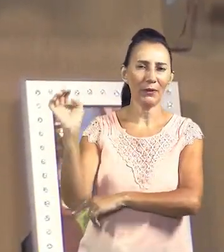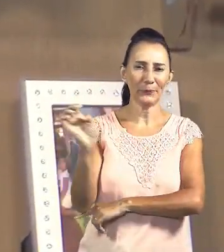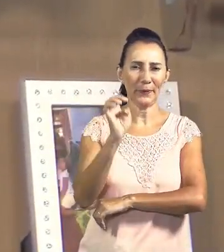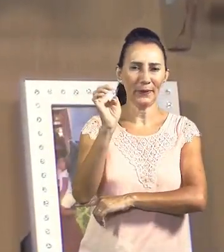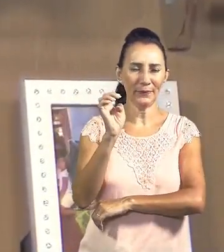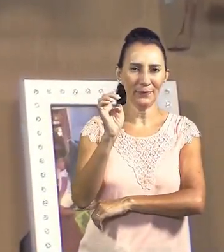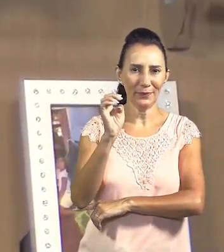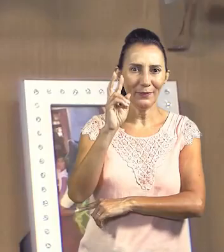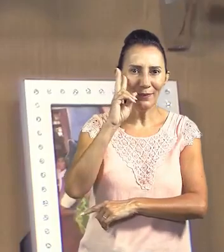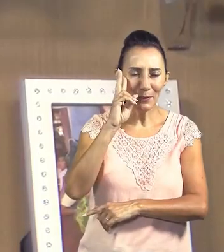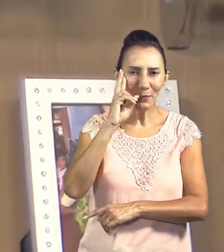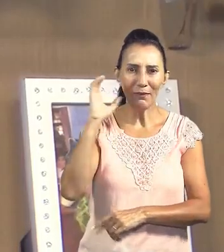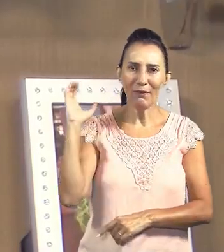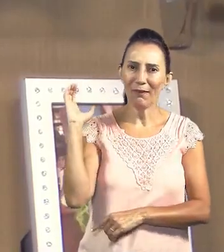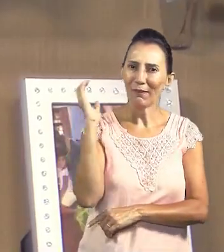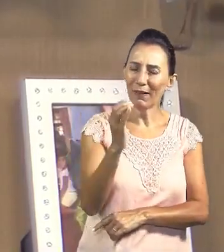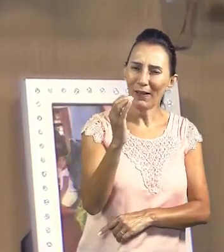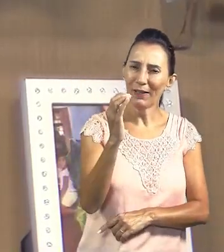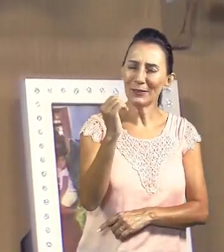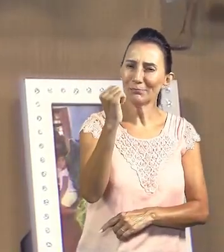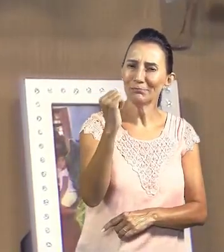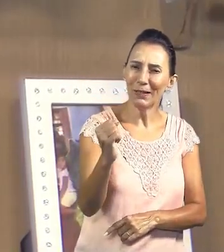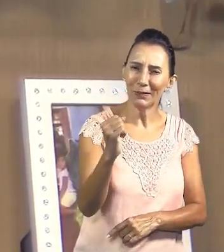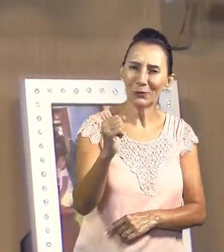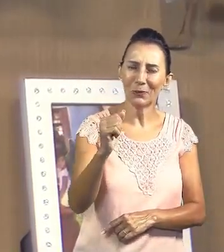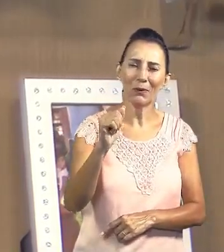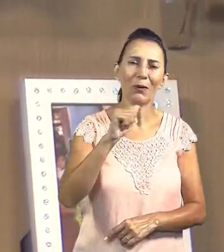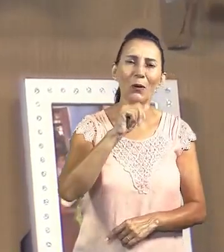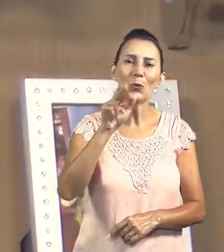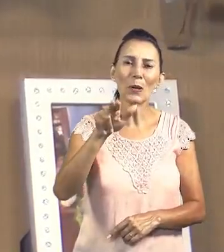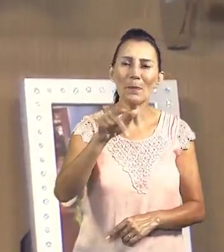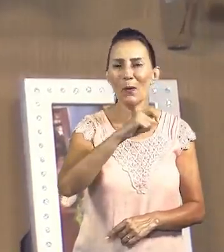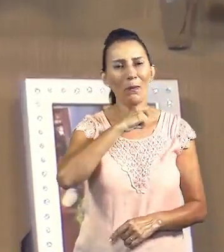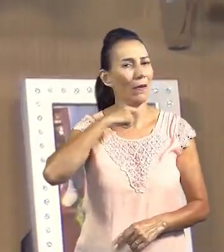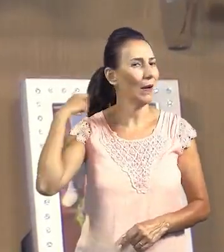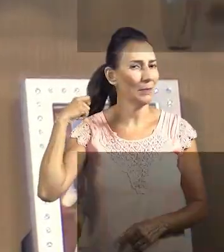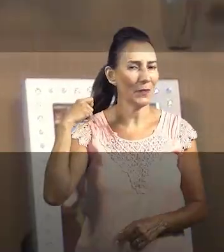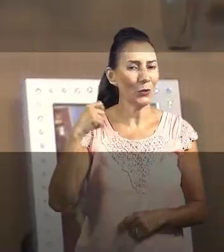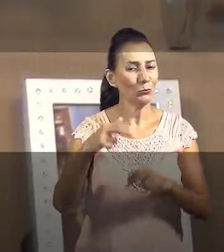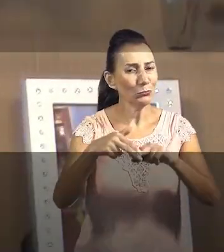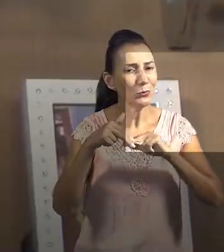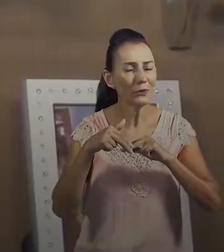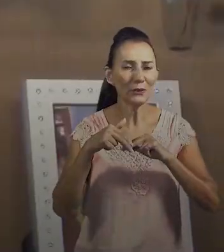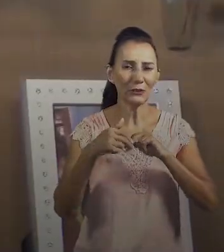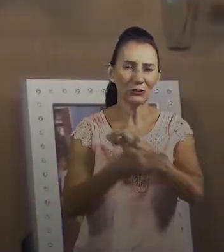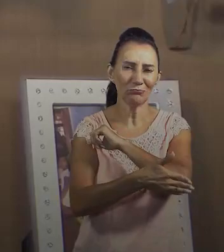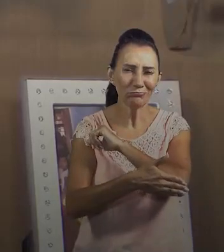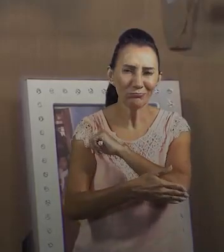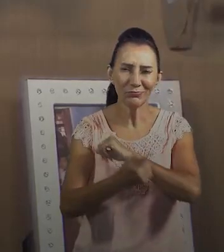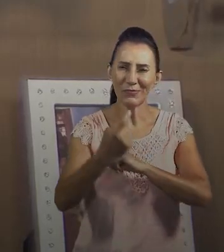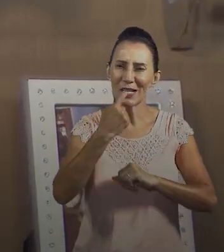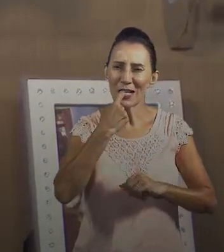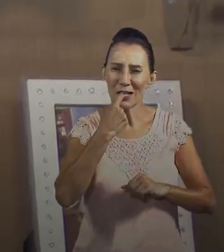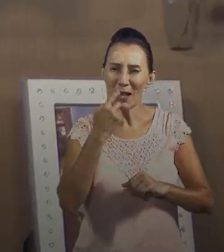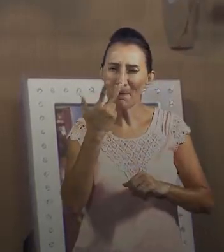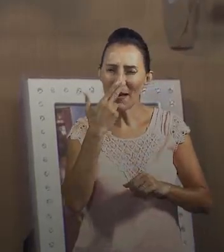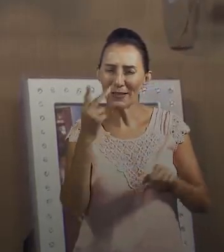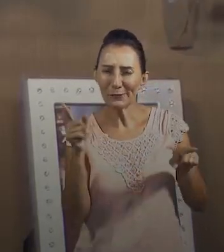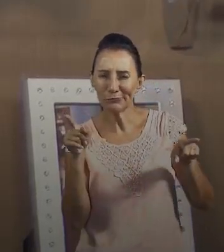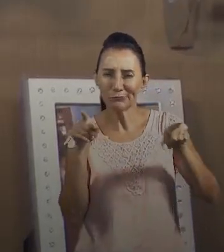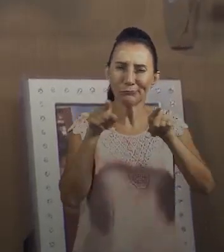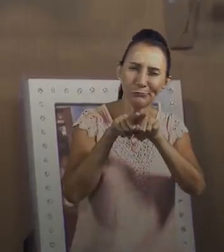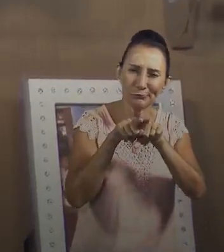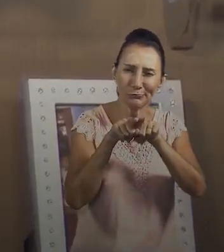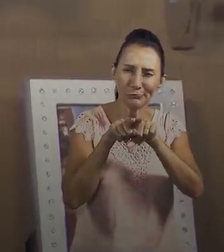Caim matou Abel por ciúmes, inveja. São duas palavras malignas que